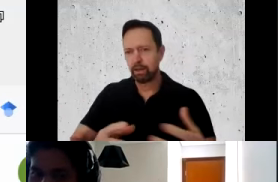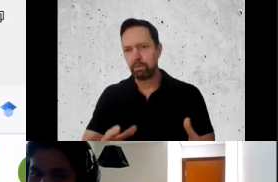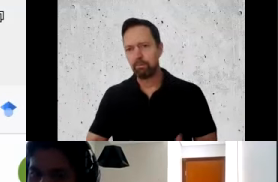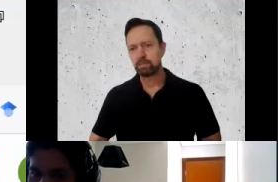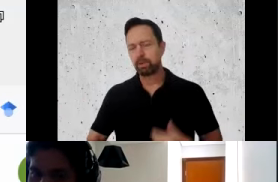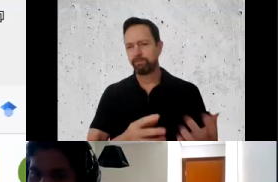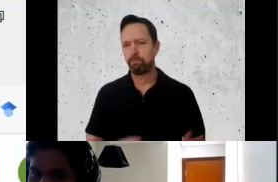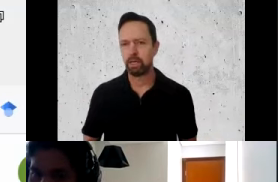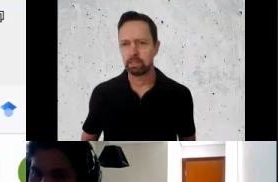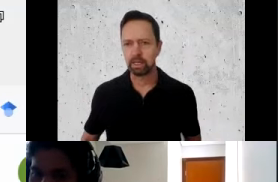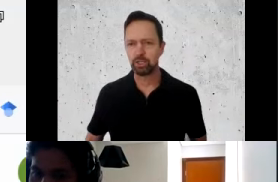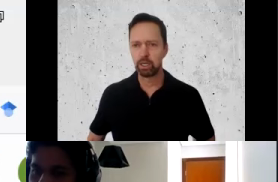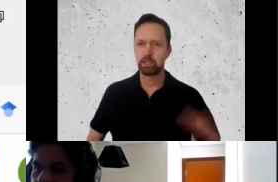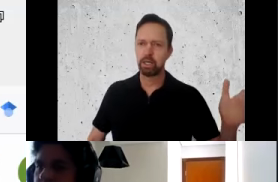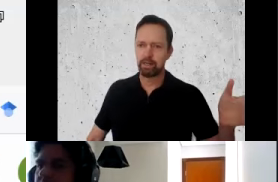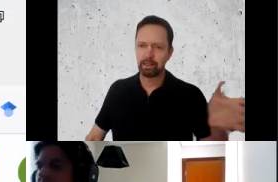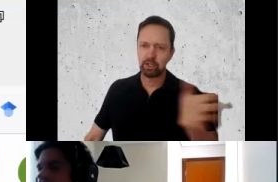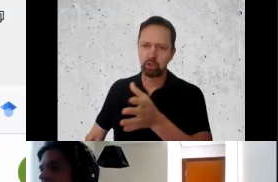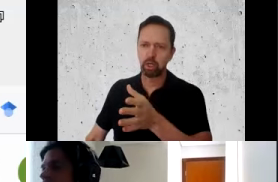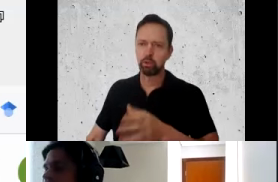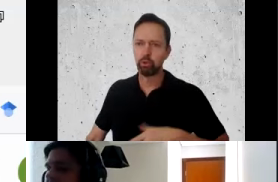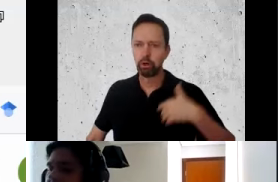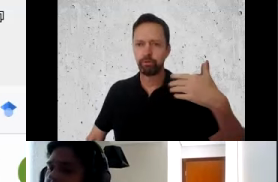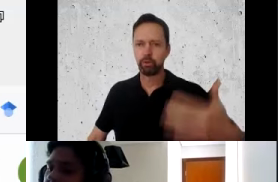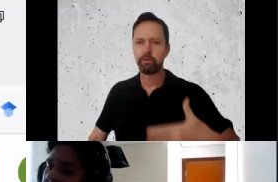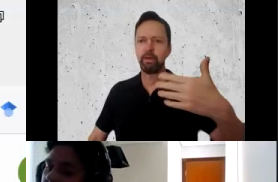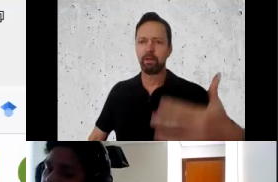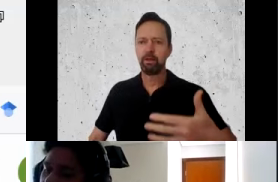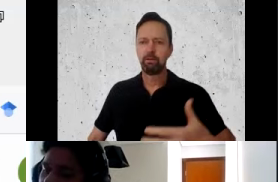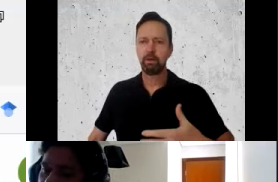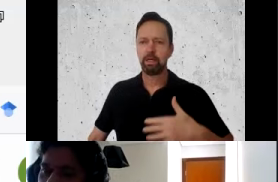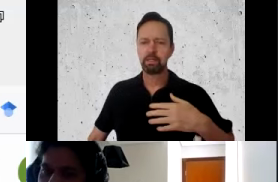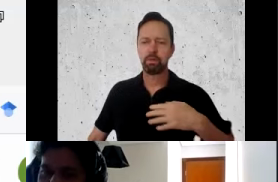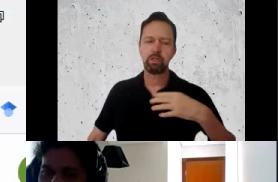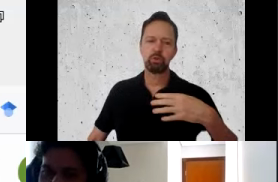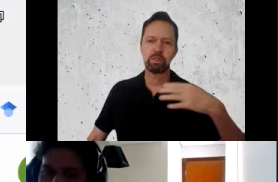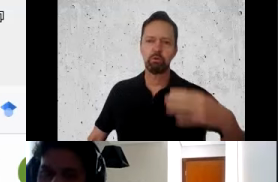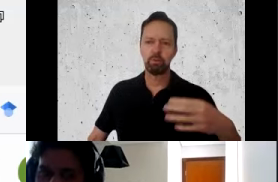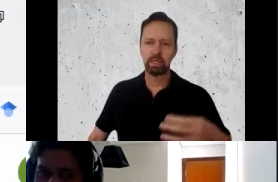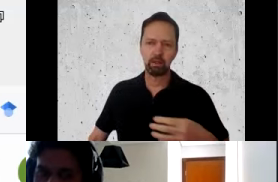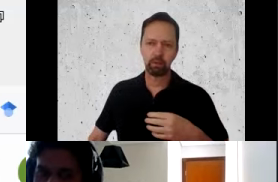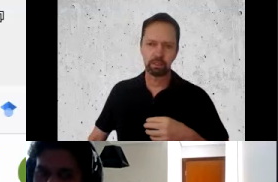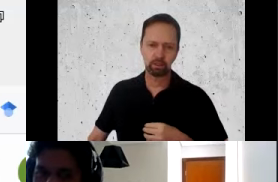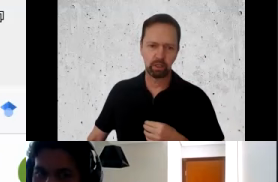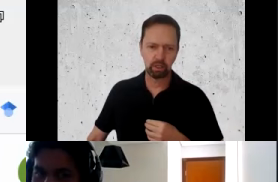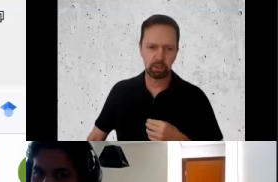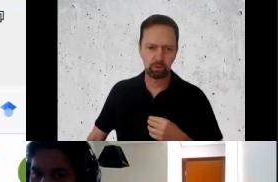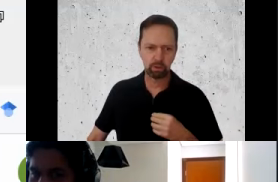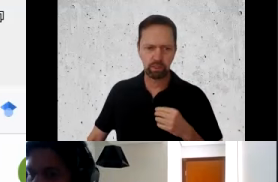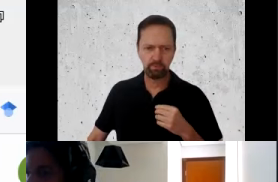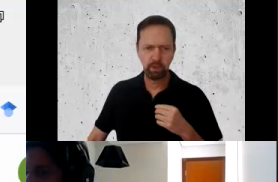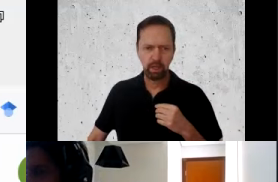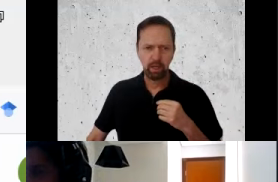aplicação, já é mais adiante na trajetória do North, o North que é sempre a gente associa o nome dele com essa história